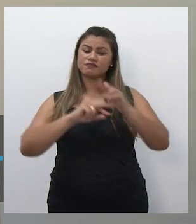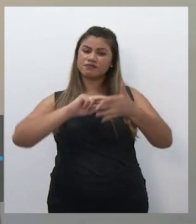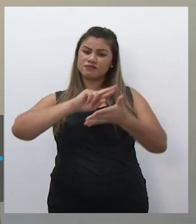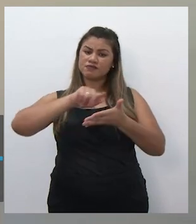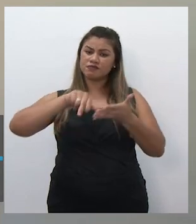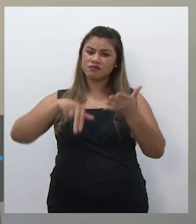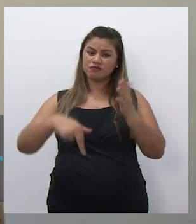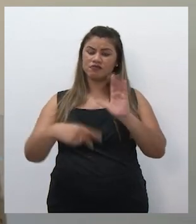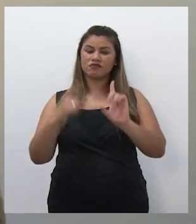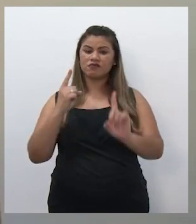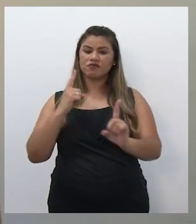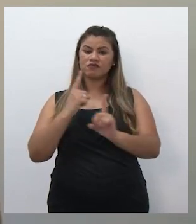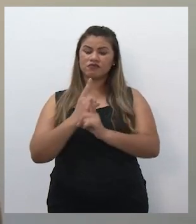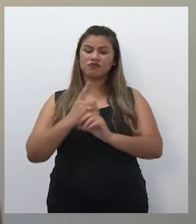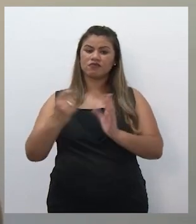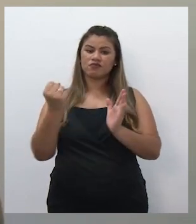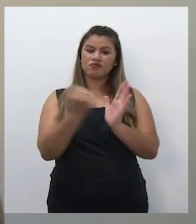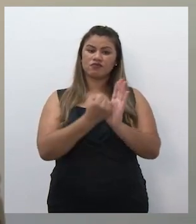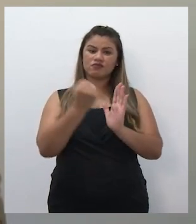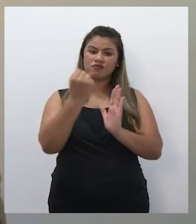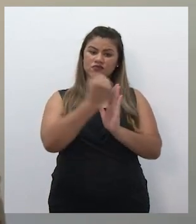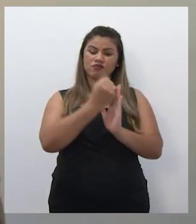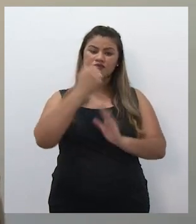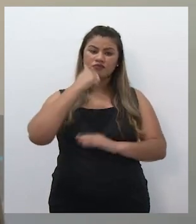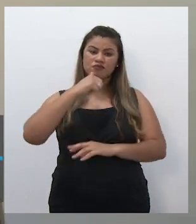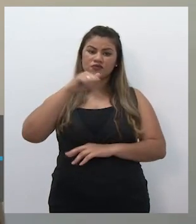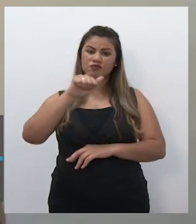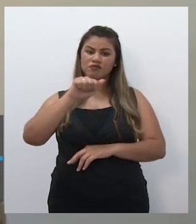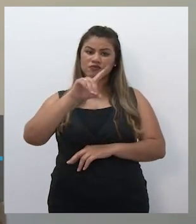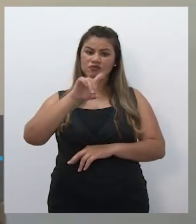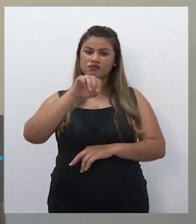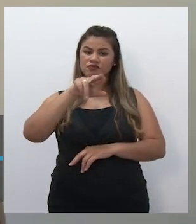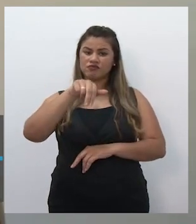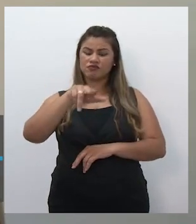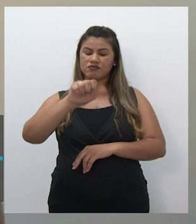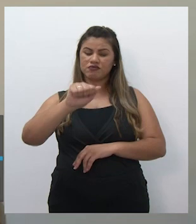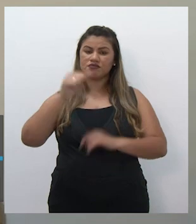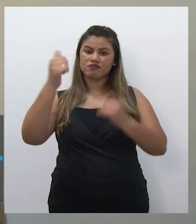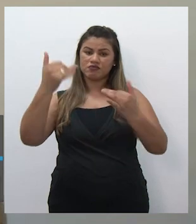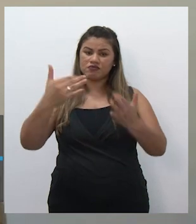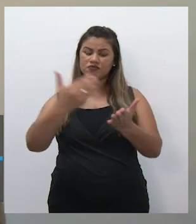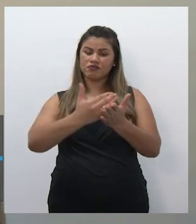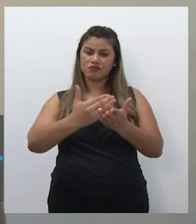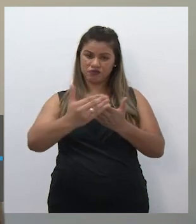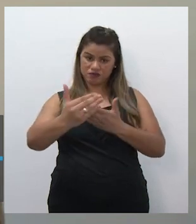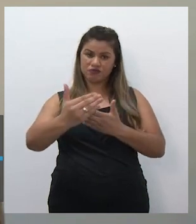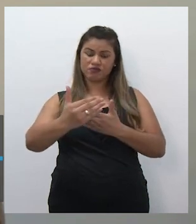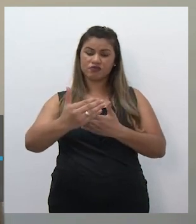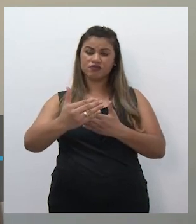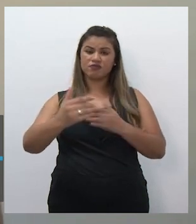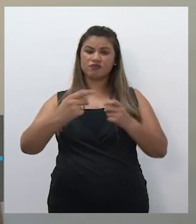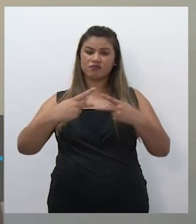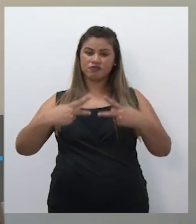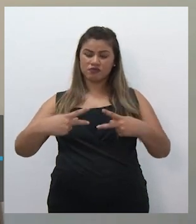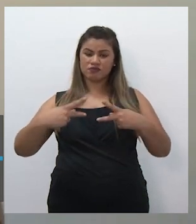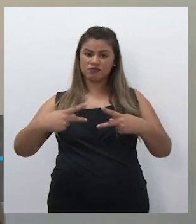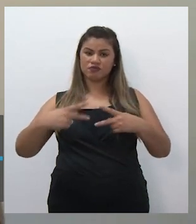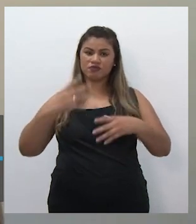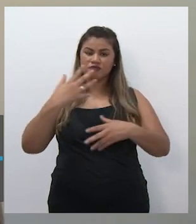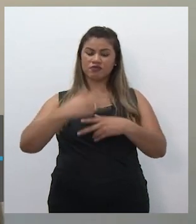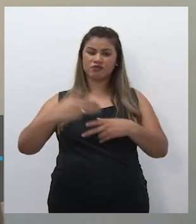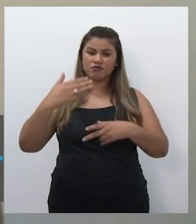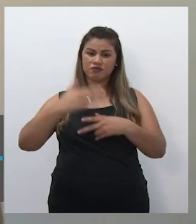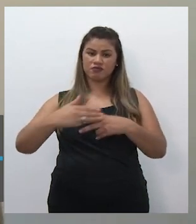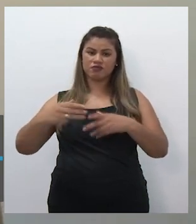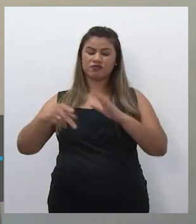vocês encontram naquele documento que a Adriana mencionou no comecinho da fala dela, lá naquele link da IFAB, no nosso currículo da